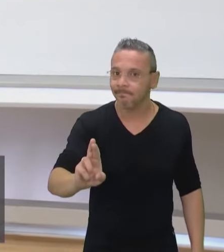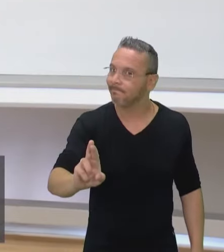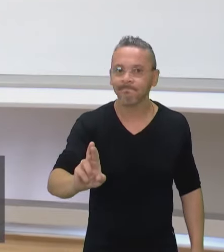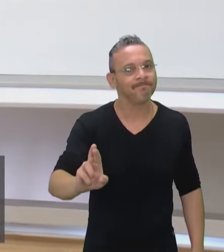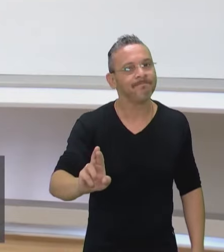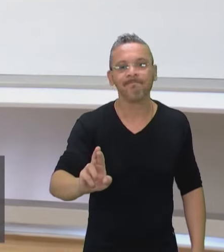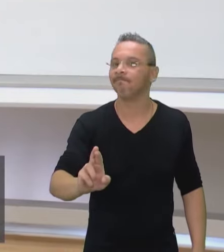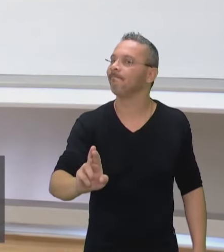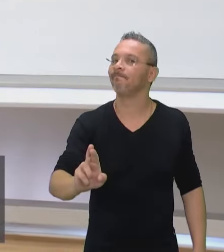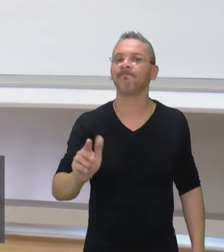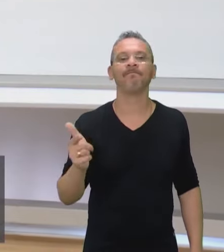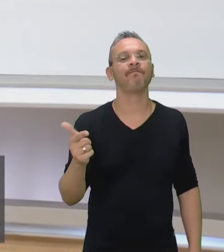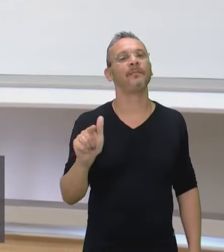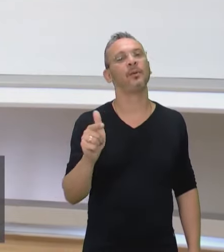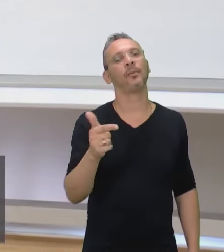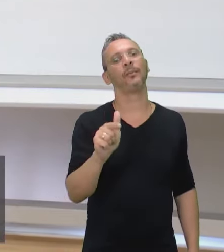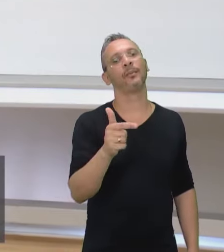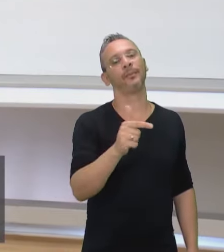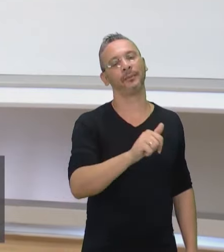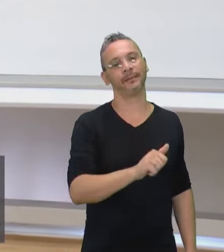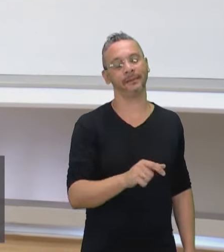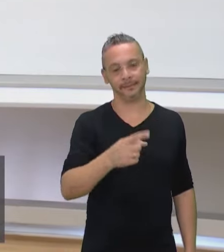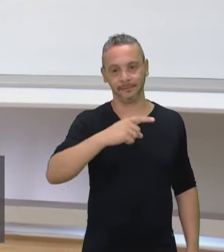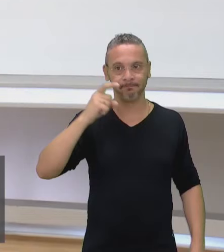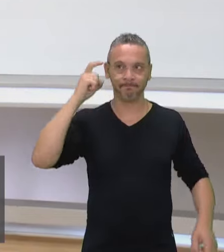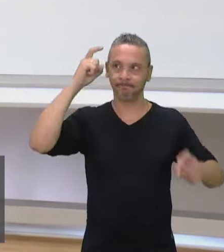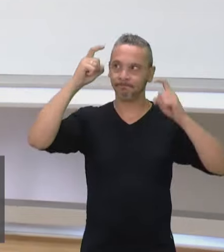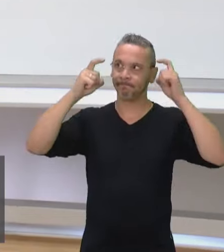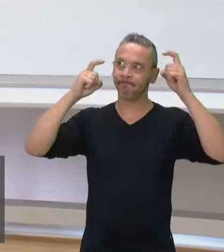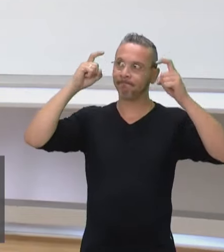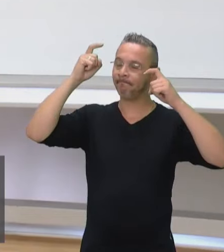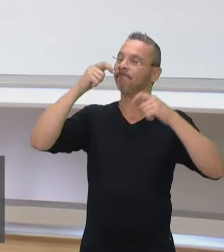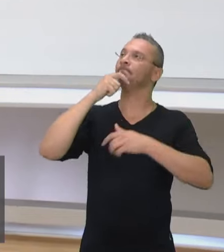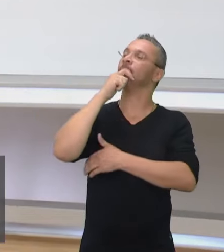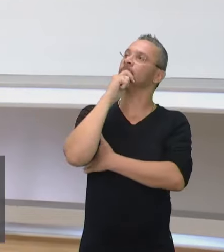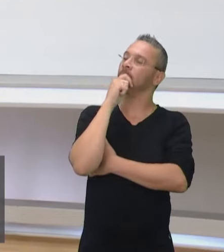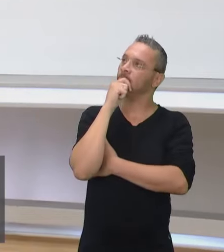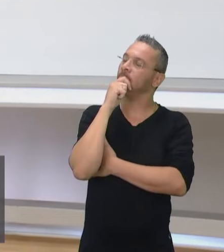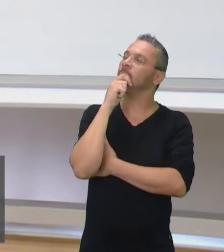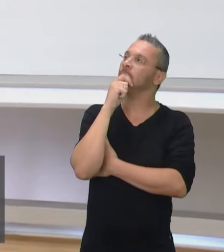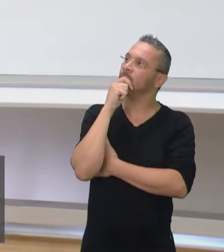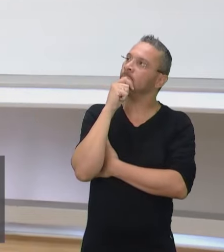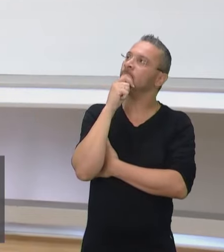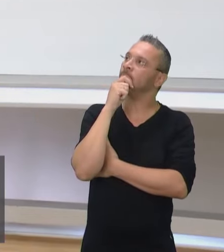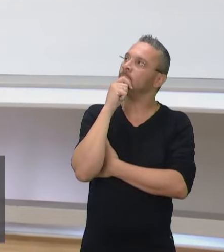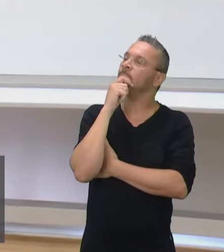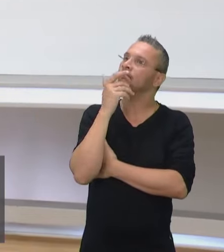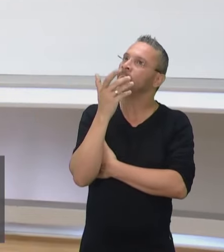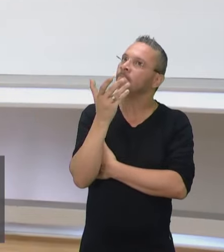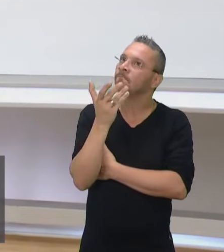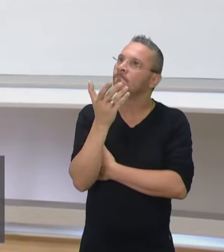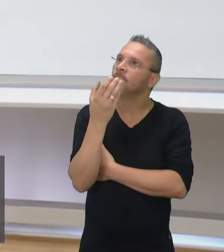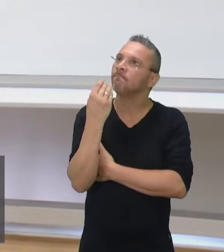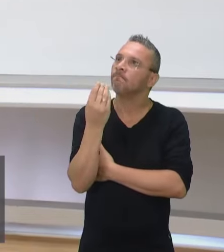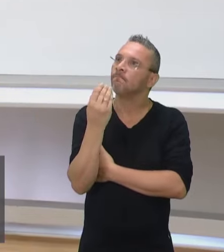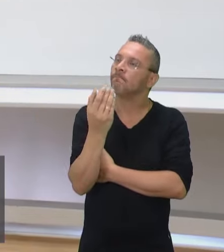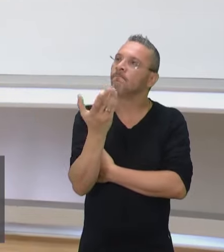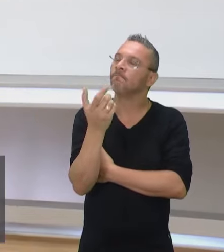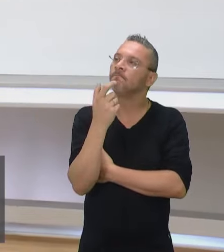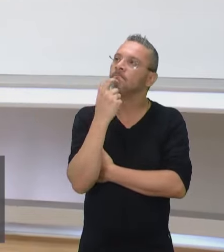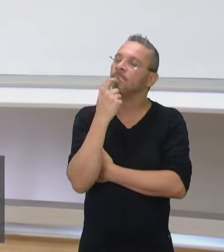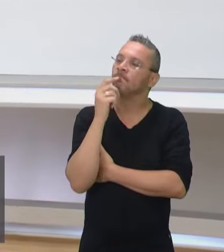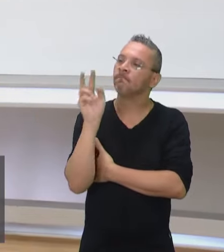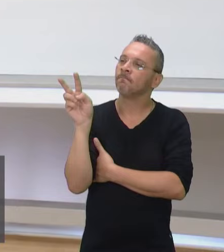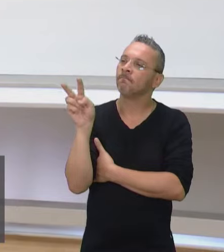que ninguém tem. Mas é a preocupação que eu expus logo no começo da aula, né? A preocupação era a seguinte: a gente